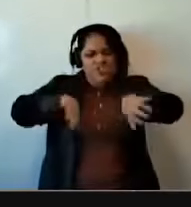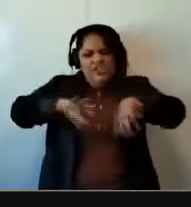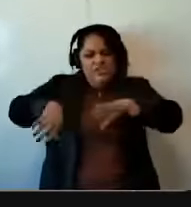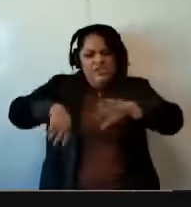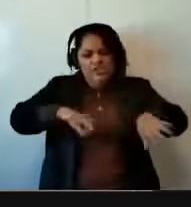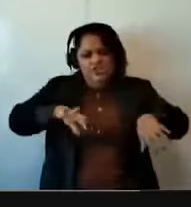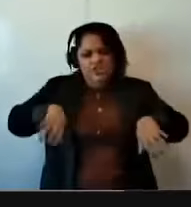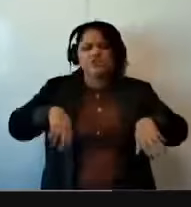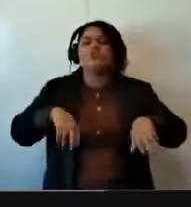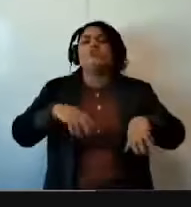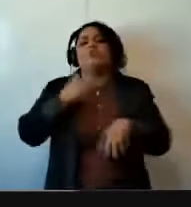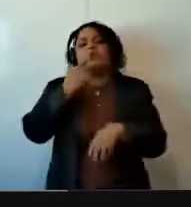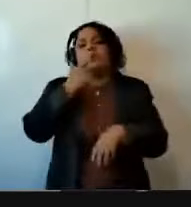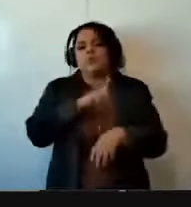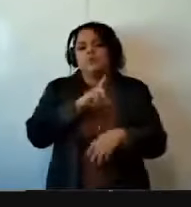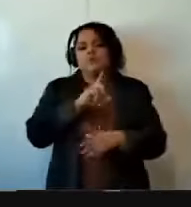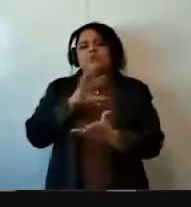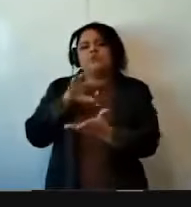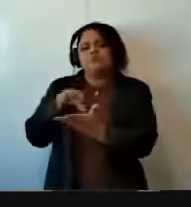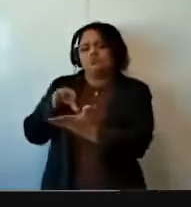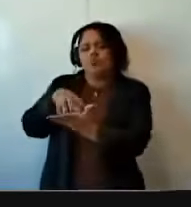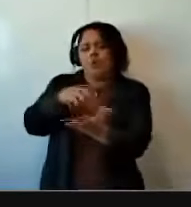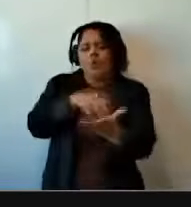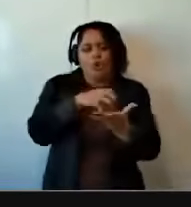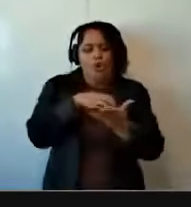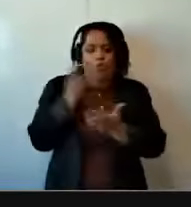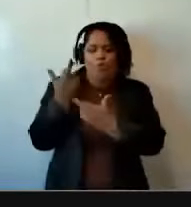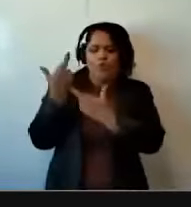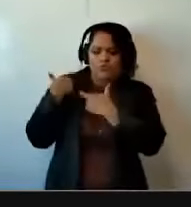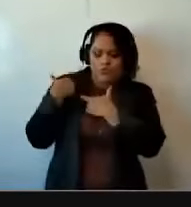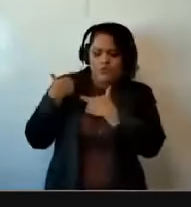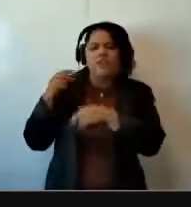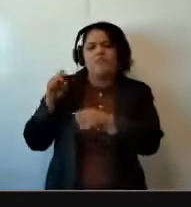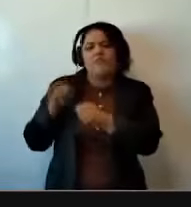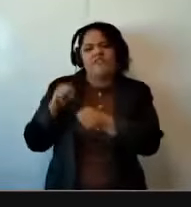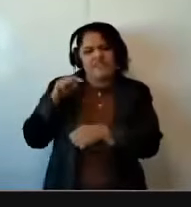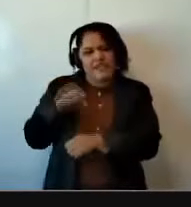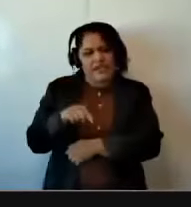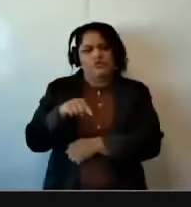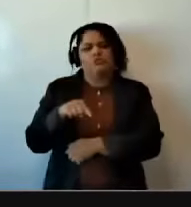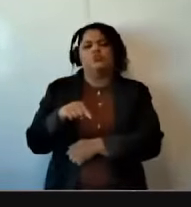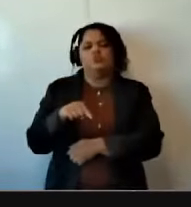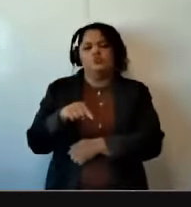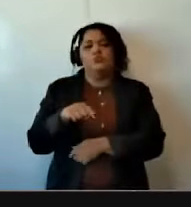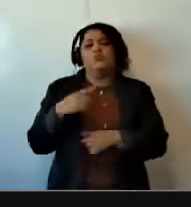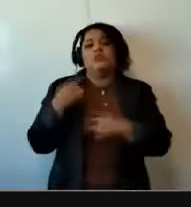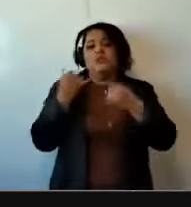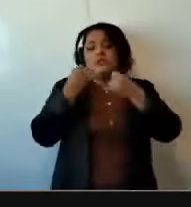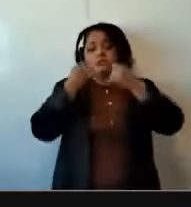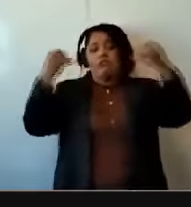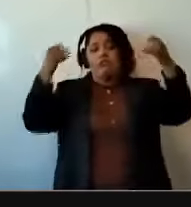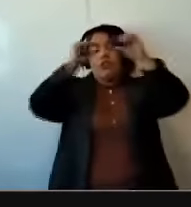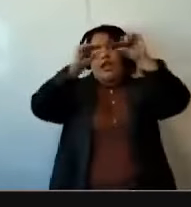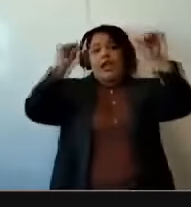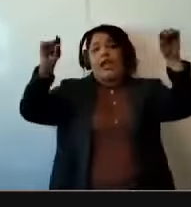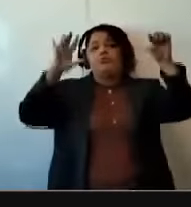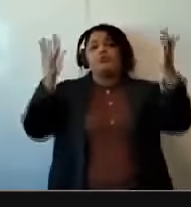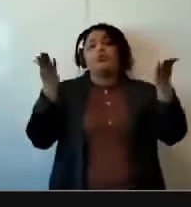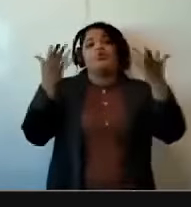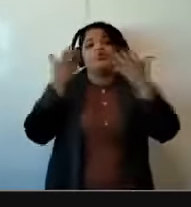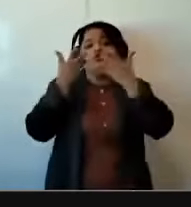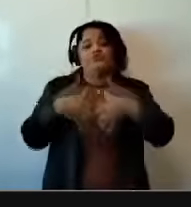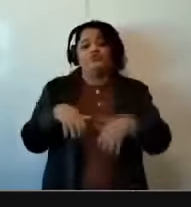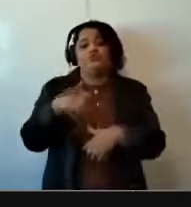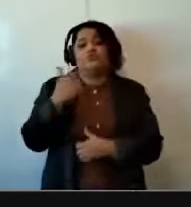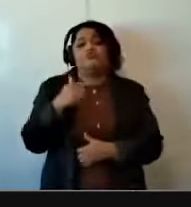que achem os órgãos responsáveis para realmente retirar os cabos, que tem cabos hoje que nem está nem em funcionamento no esporte e estão